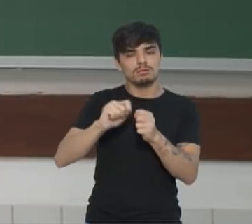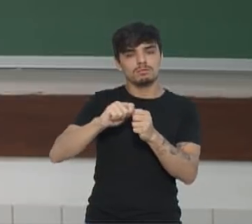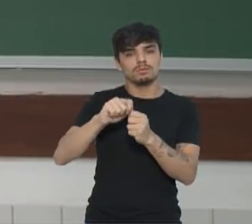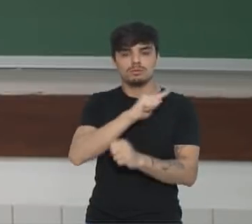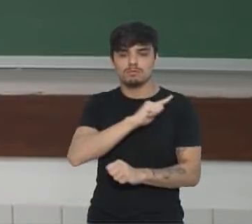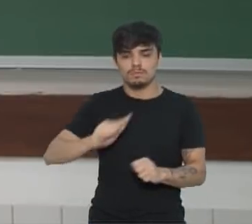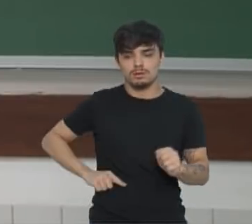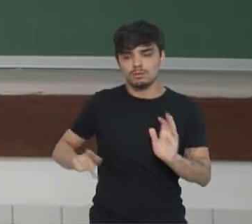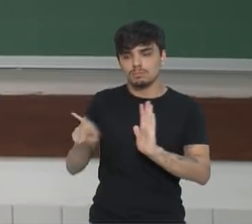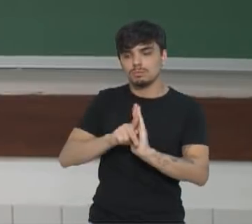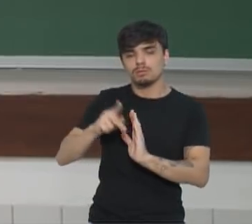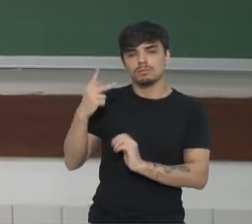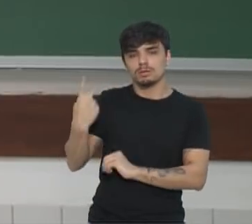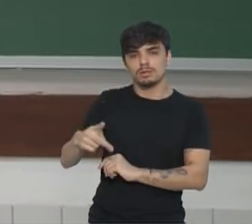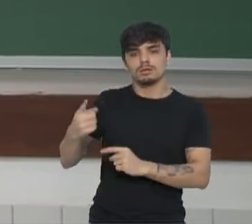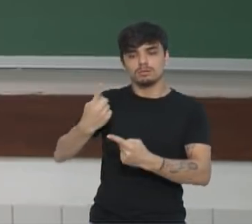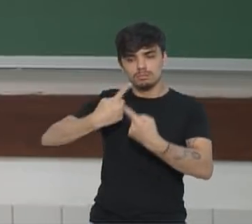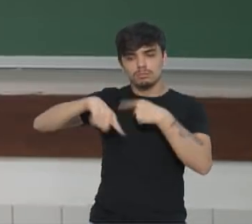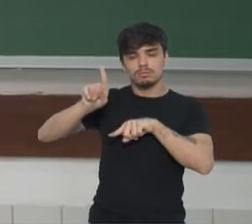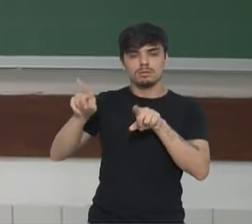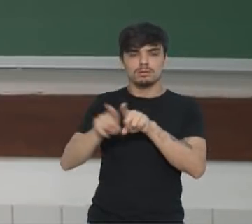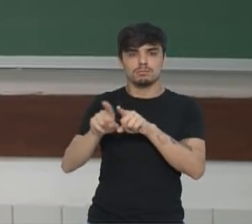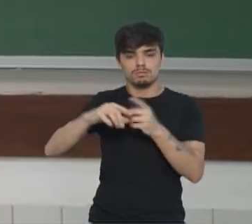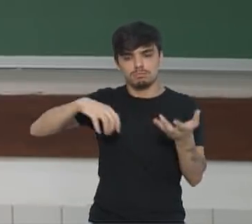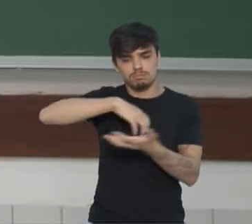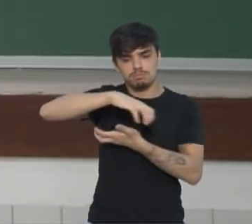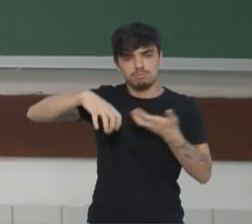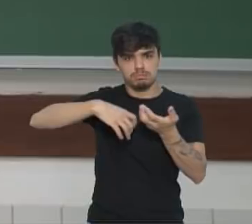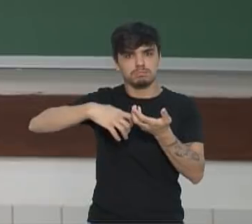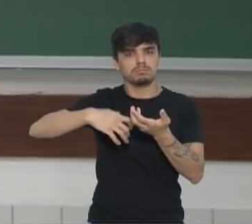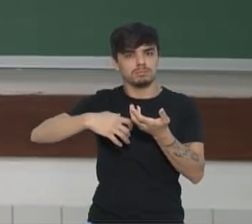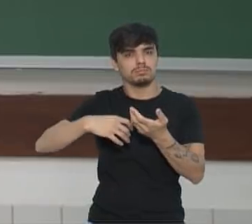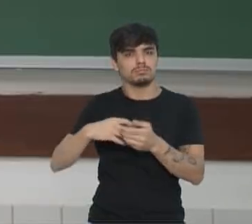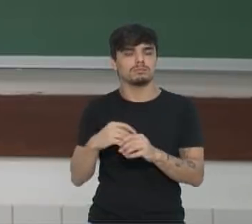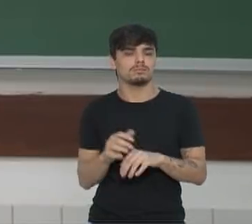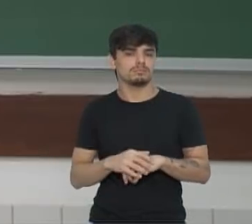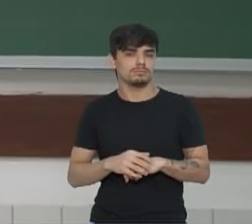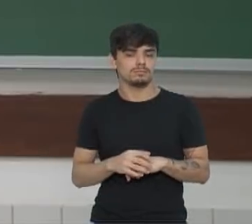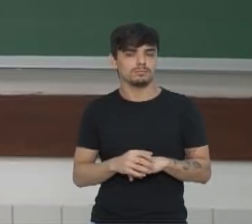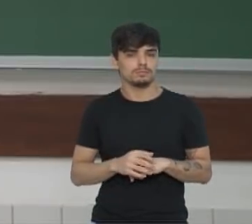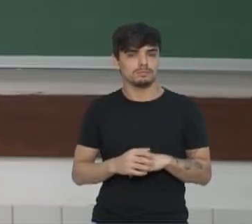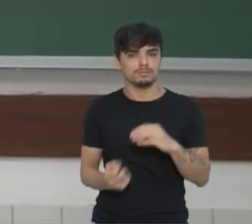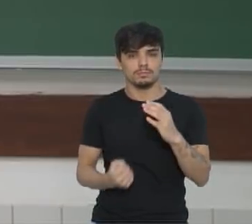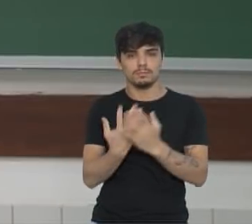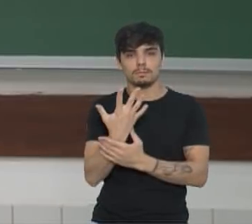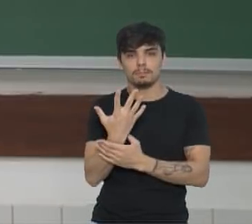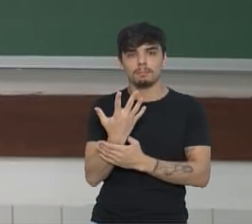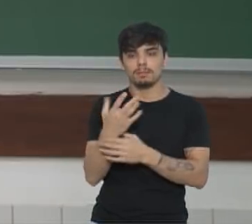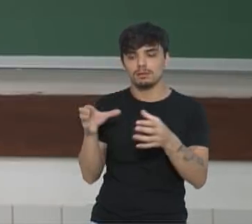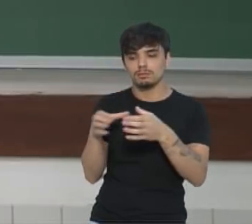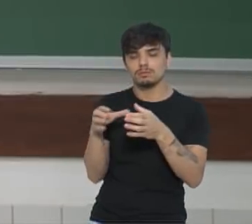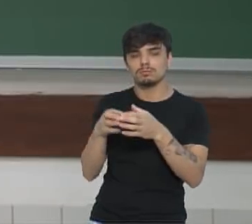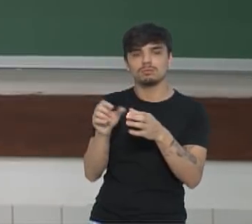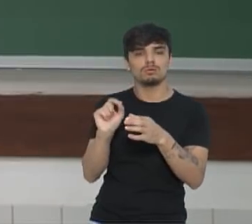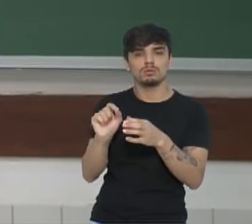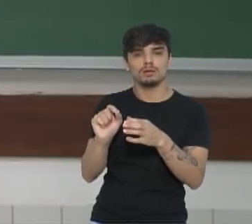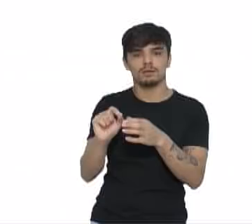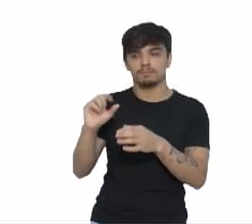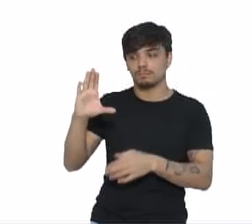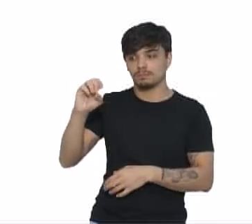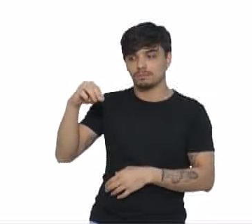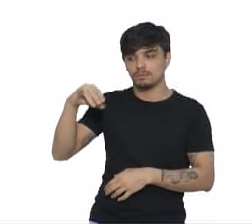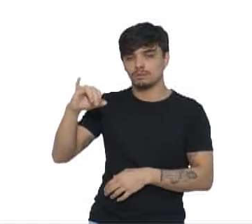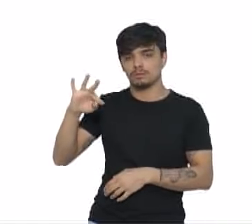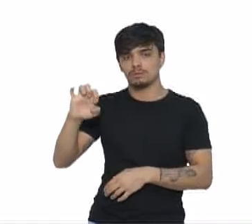deles, um governo revolucionário, radical e popular. E eles criam na convenção um novo órgão, que é o Comitê